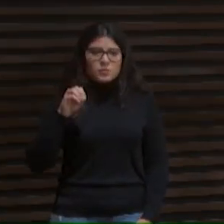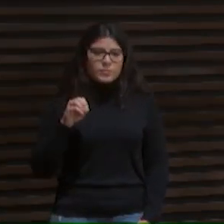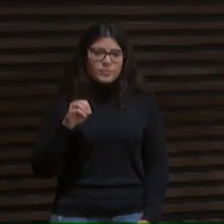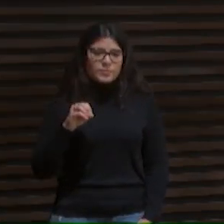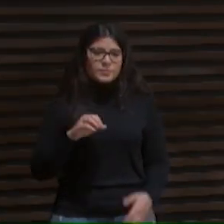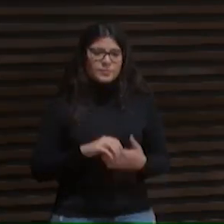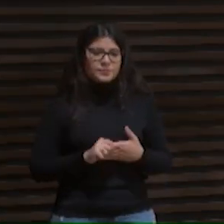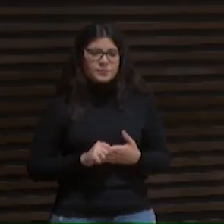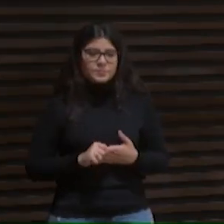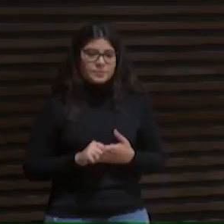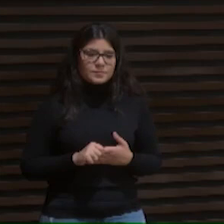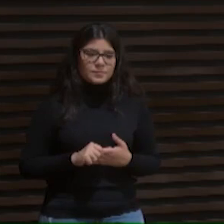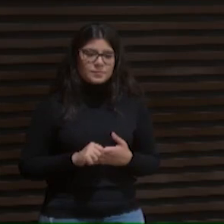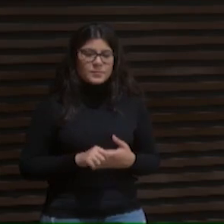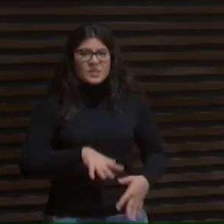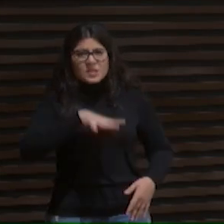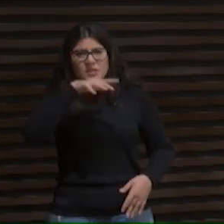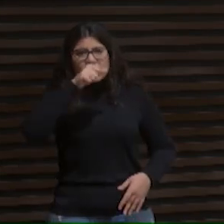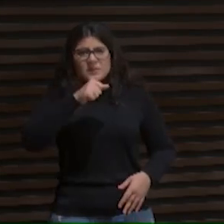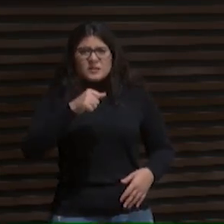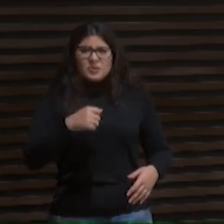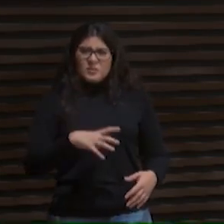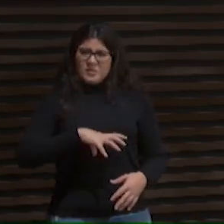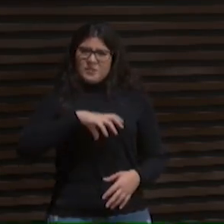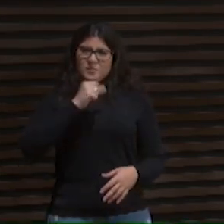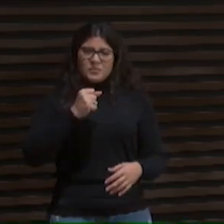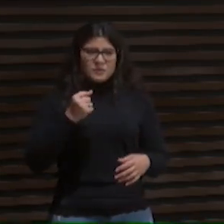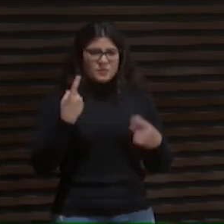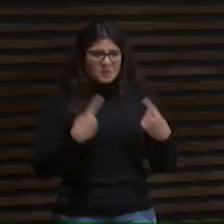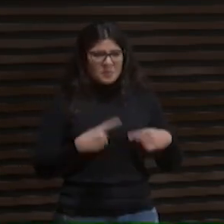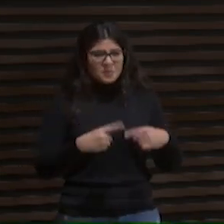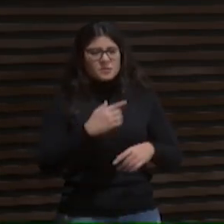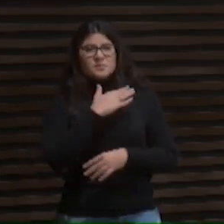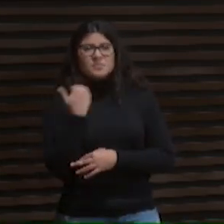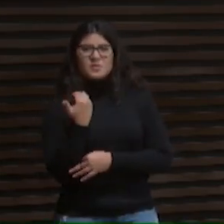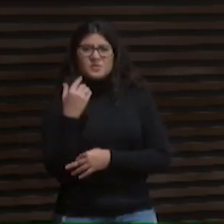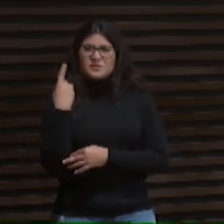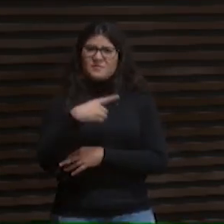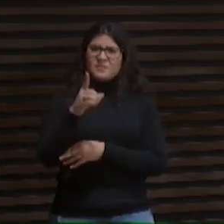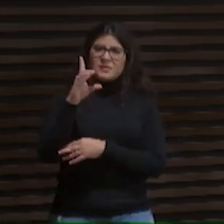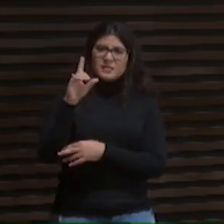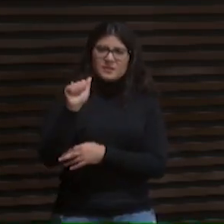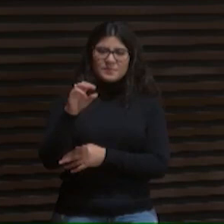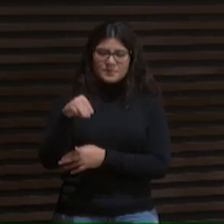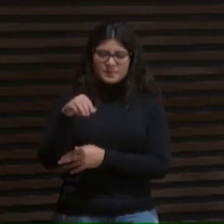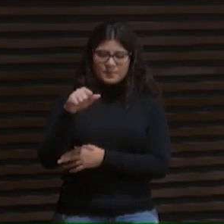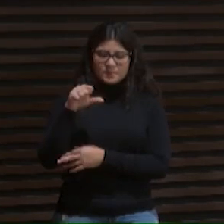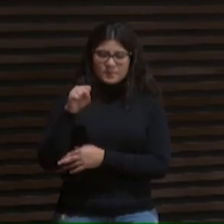E ele, ainda respirando ameaças de morte, toma rumo a Damasco para